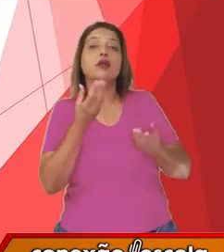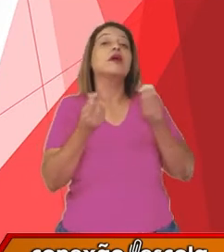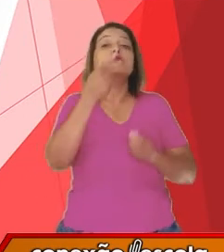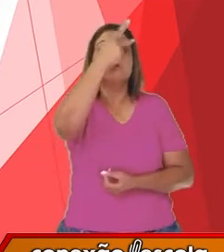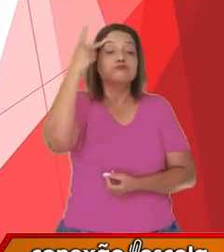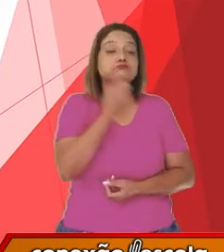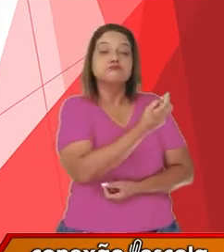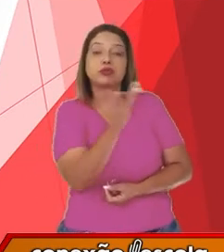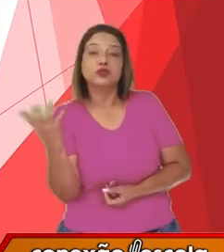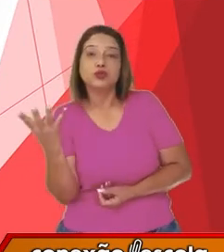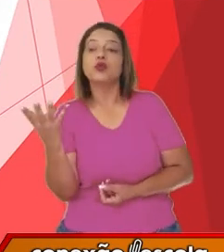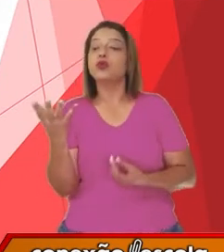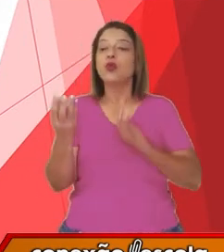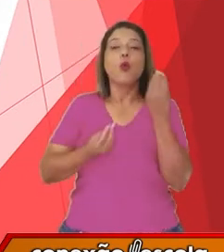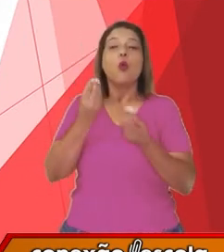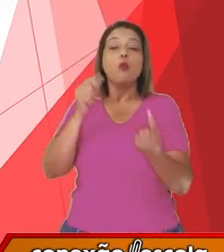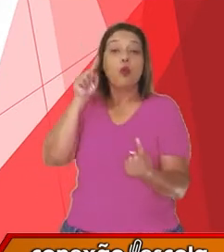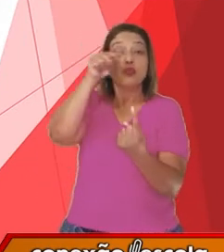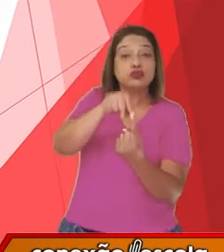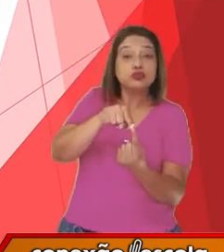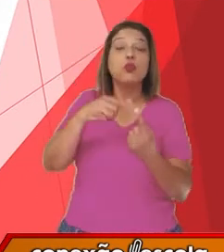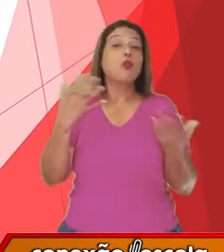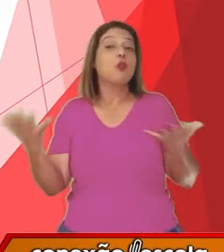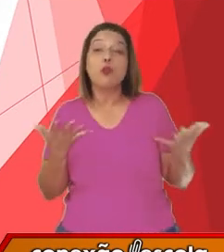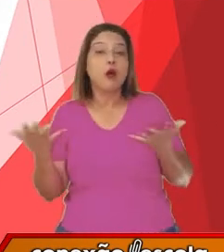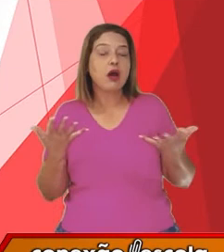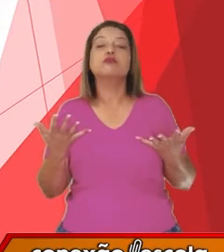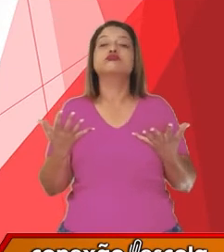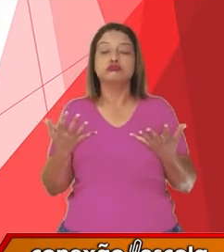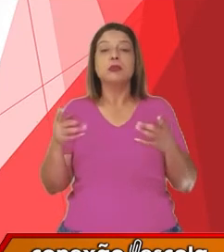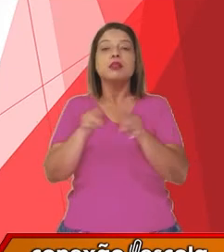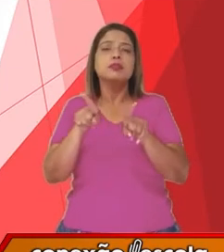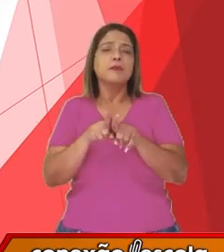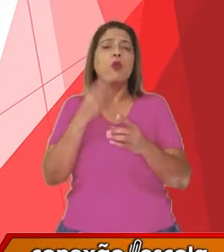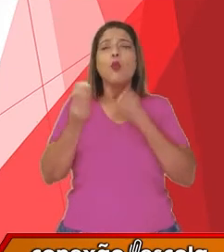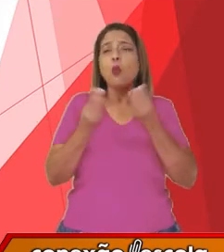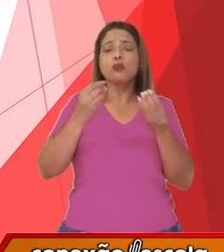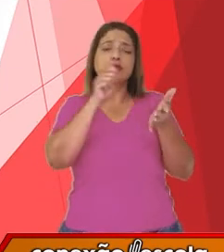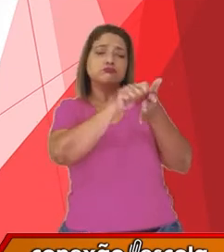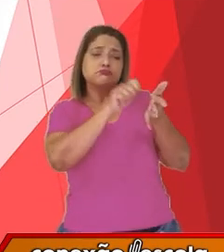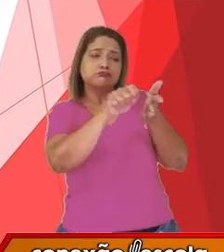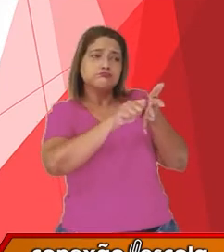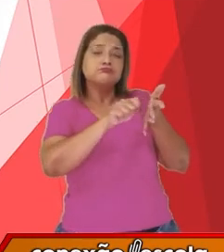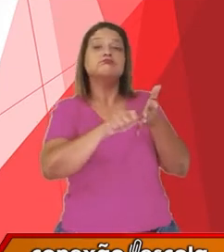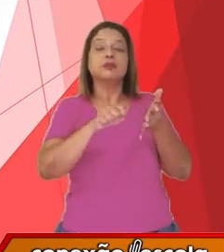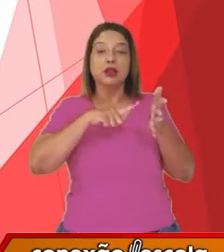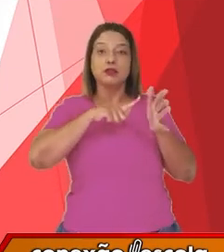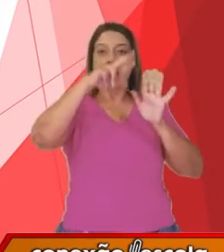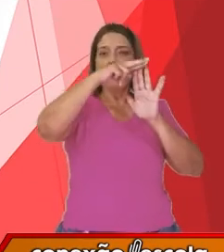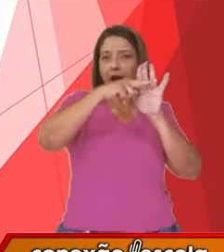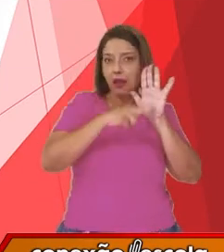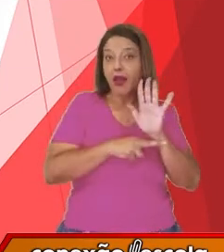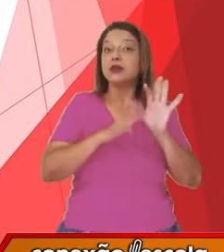se trata, quais aspectos formais da obra poética ele vai utilizar. Não é fácil não, mas